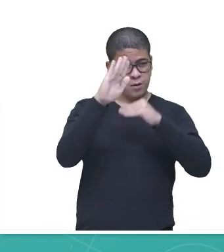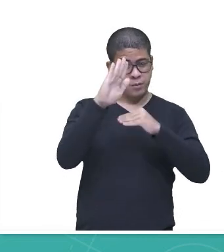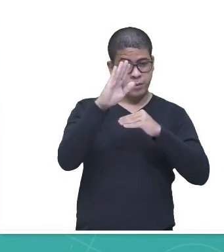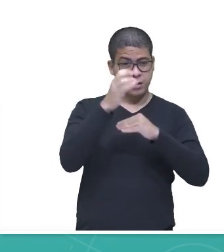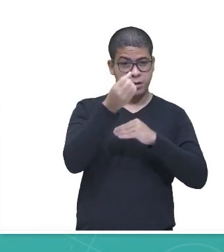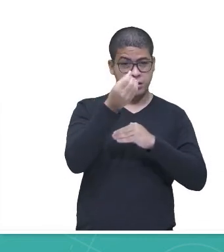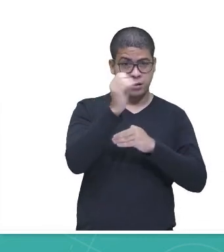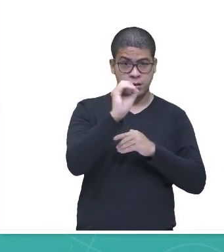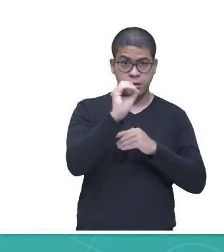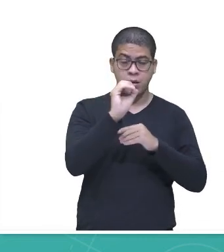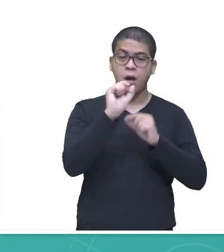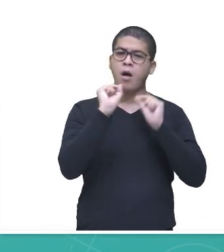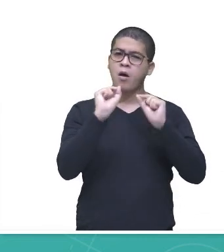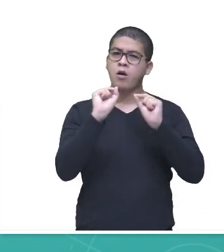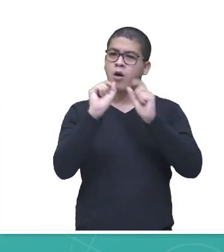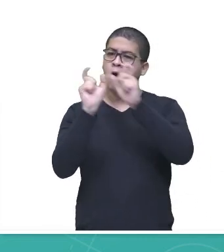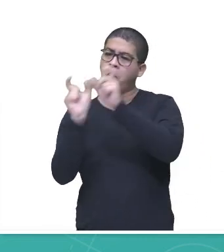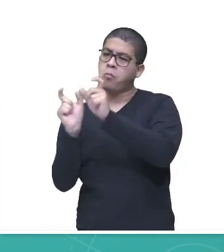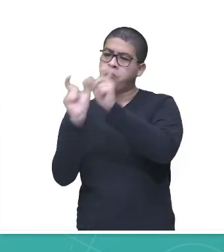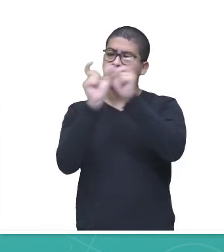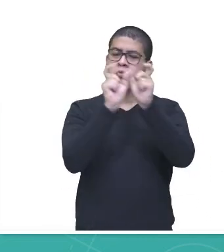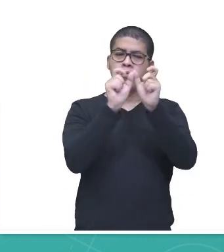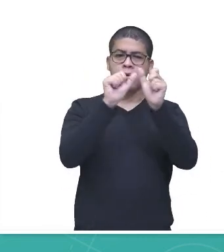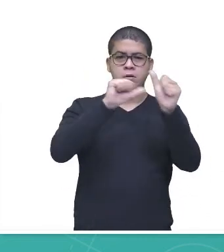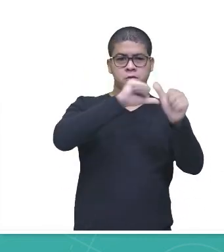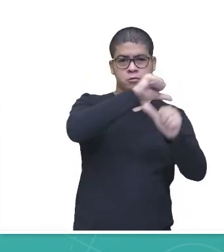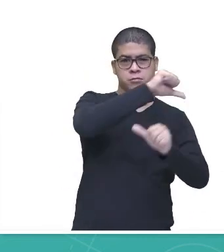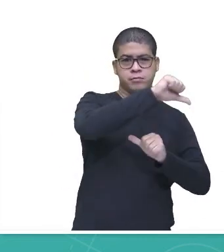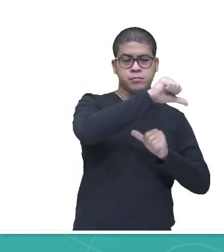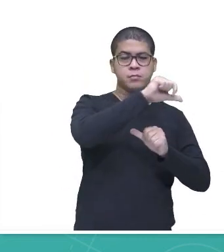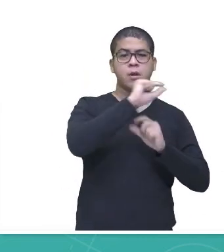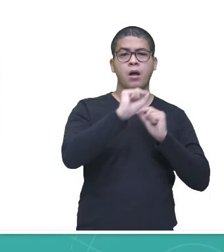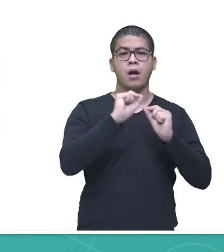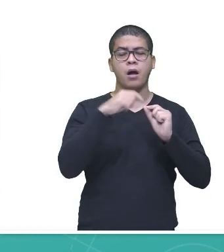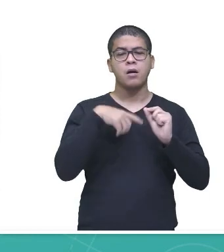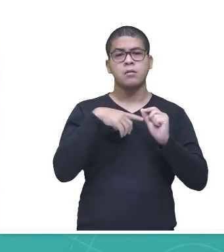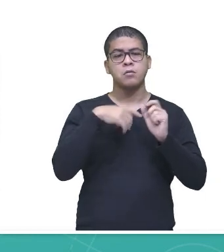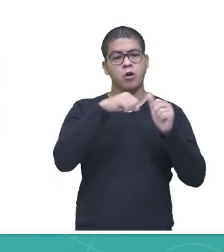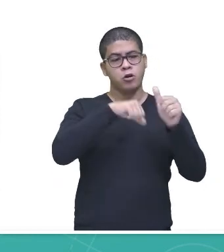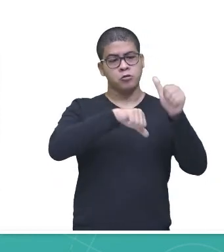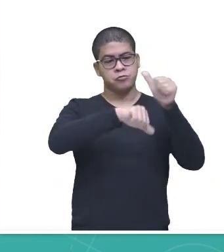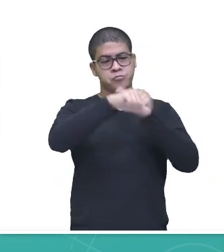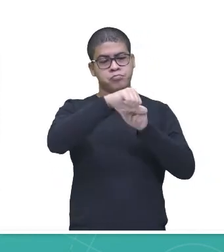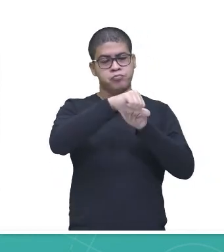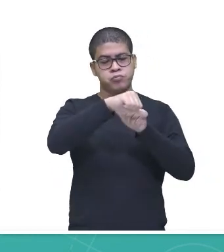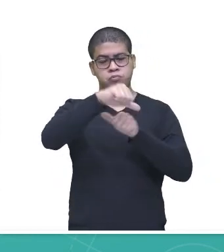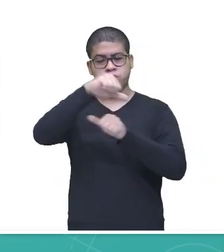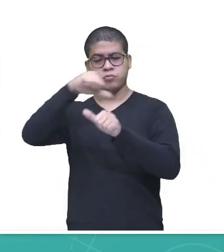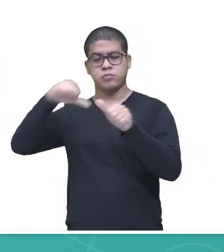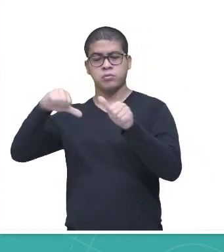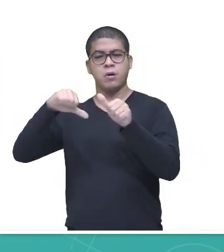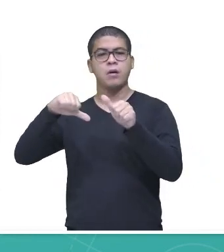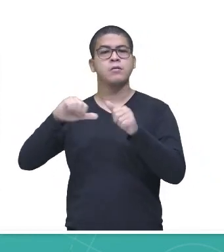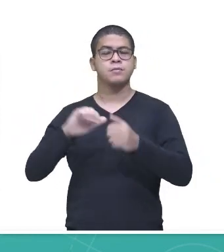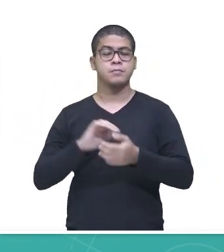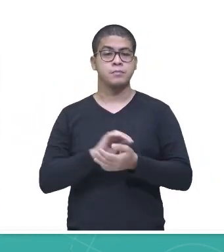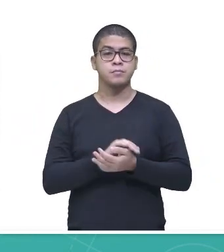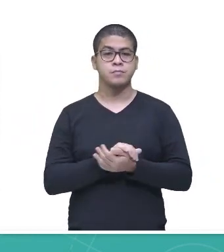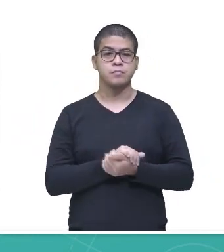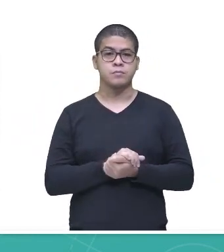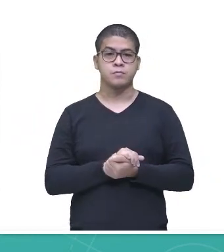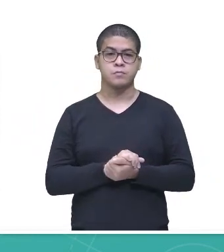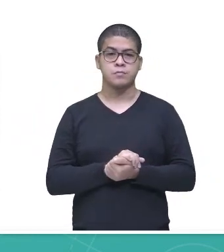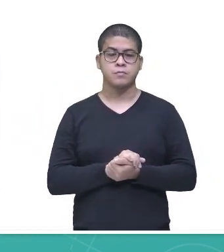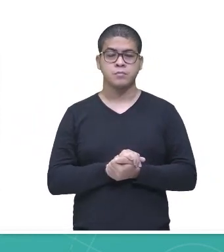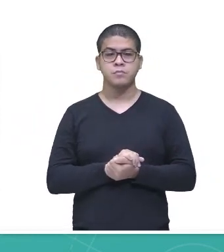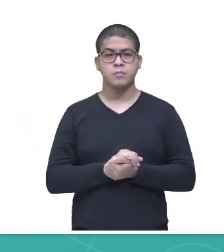gente teria que fazer aquela transformação de segundo para minuto ou de minuto para grau.